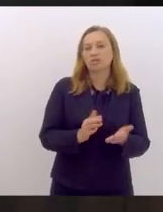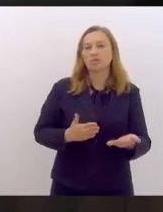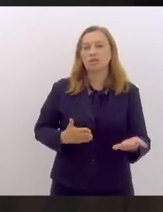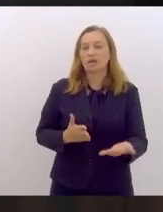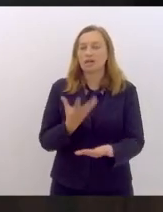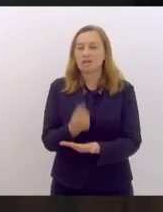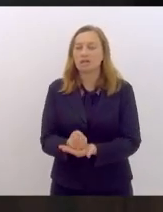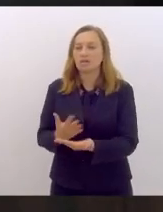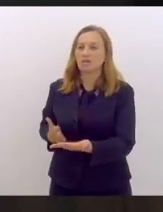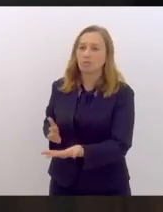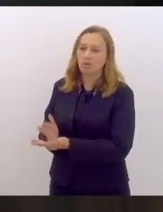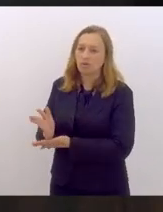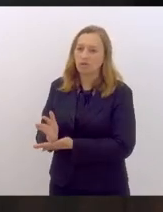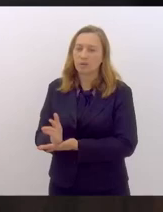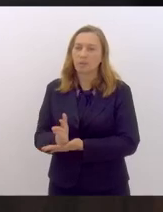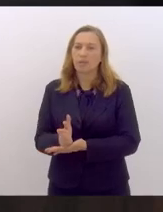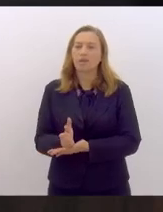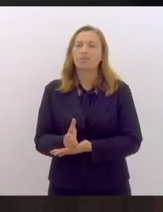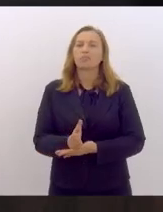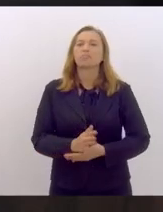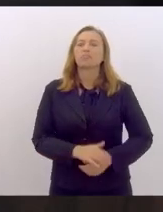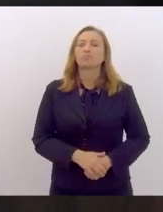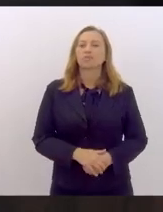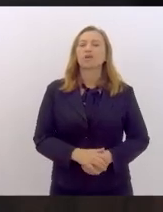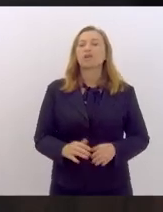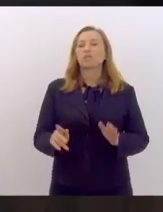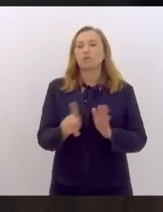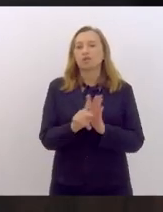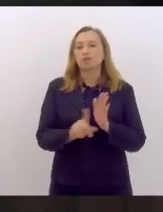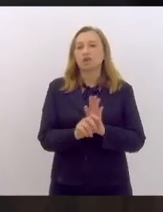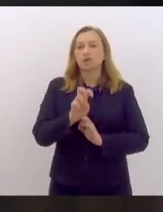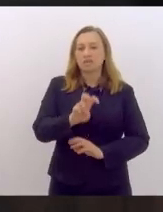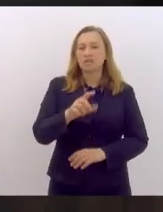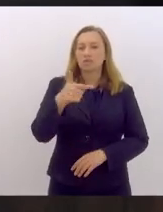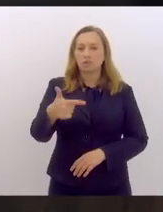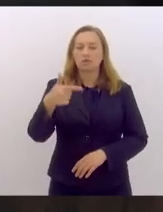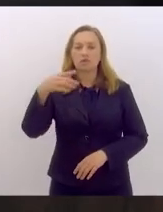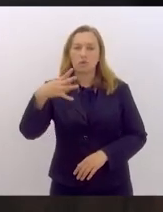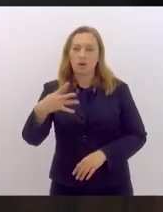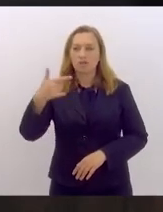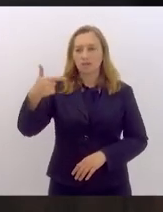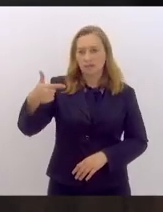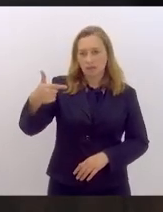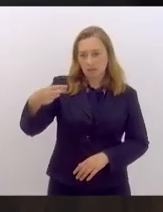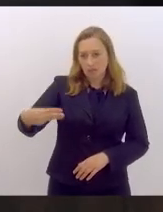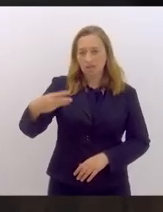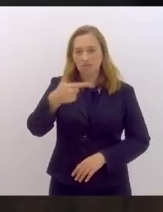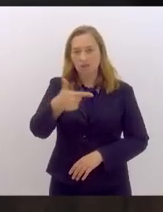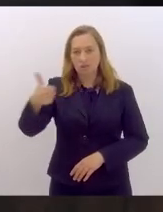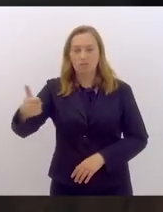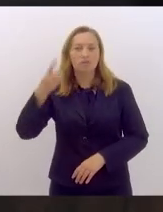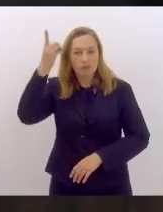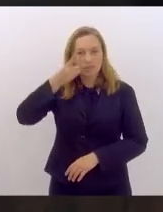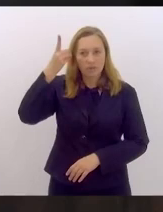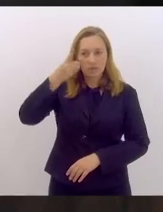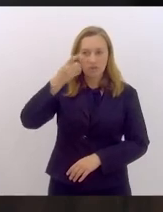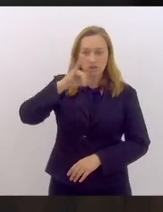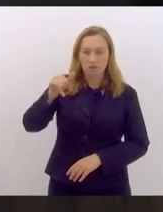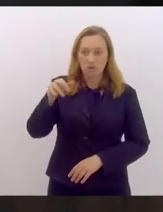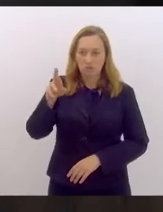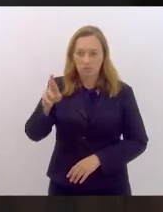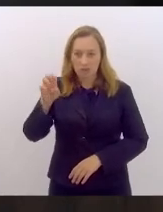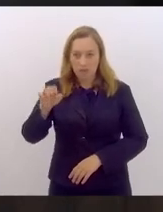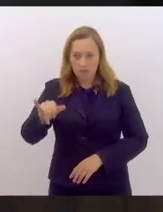permaneçam como estão aprovados. Vai autógrafo. Projeto de lei 5243-A, de 21, de autoria do deputado Jalmir